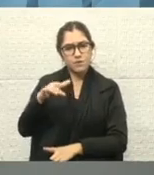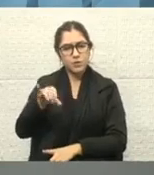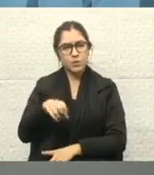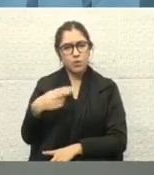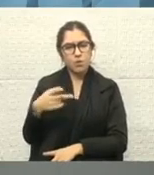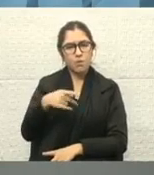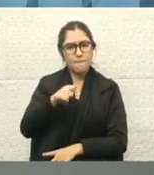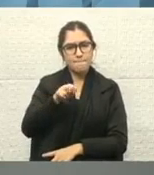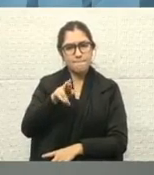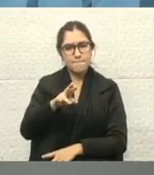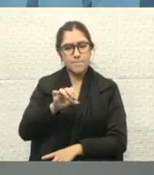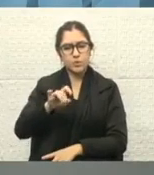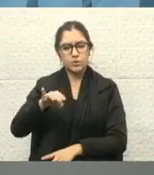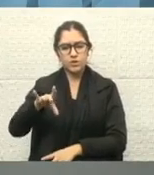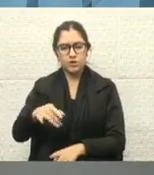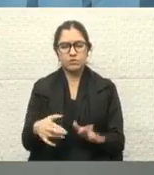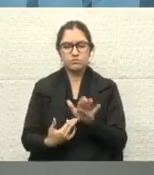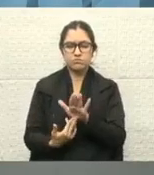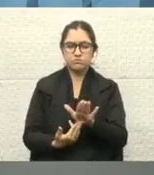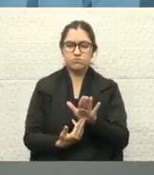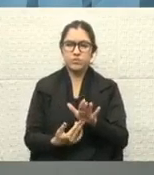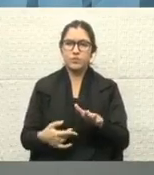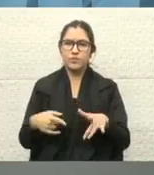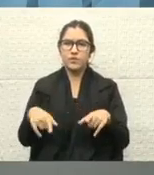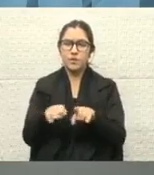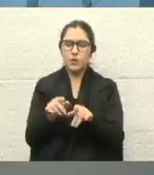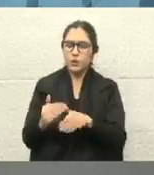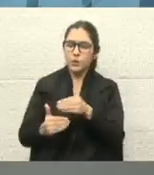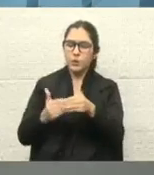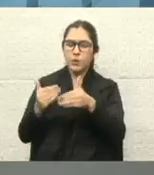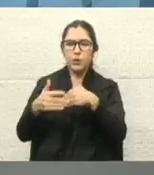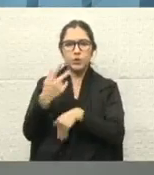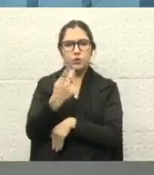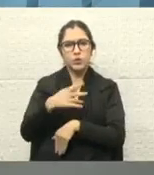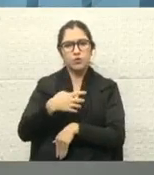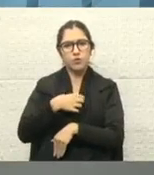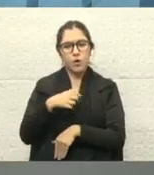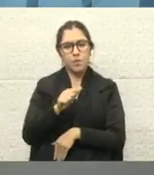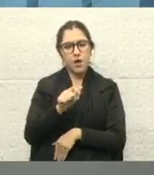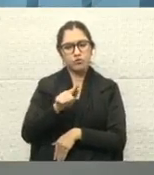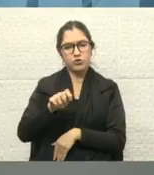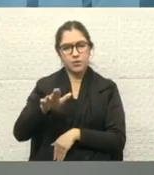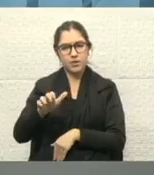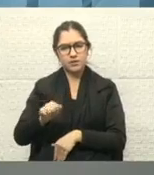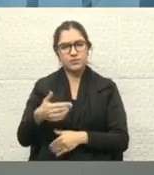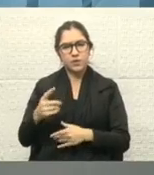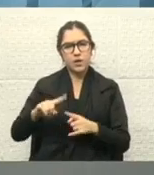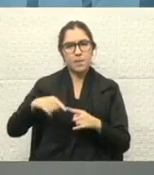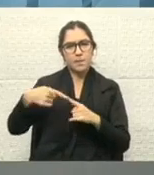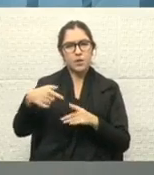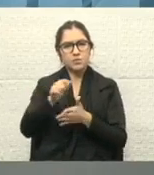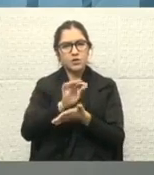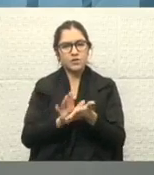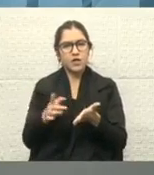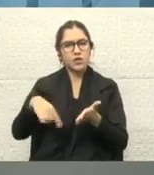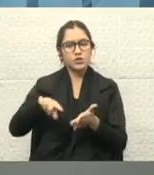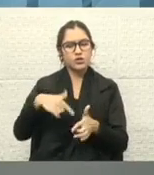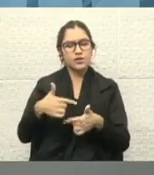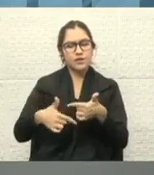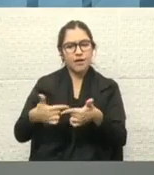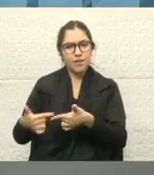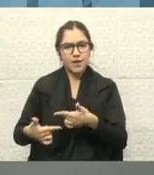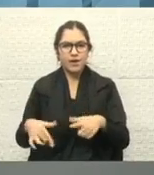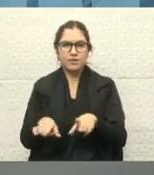o par ordenado que o representa e construir a sua forma algébrica. Então, na próxima atividade, nós vamos